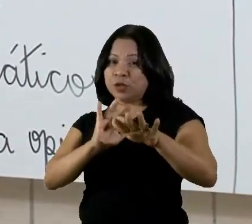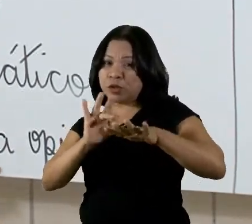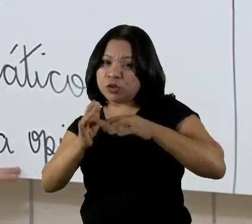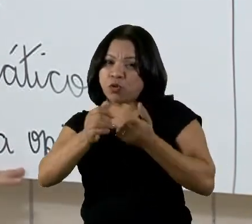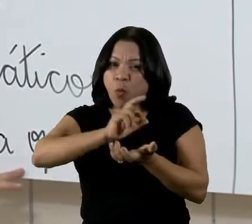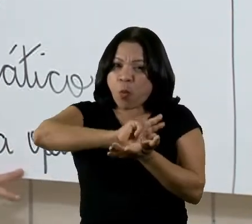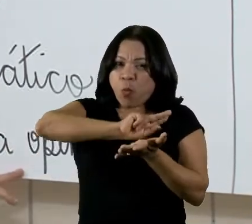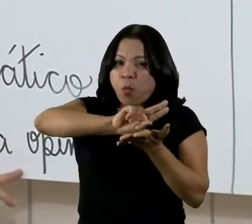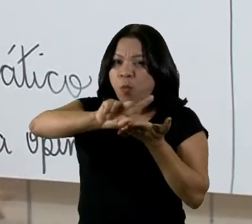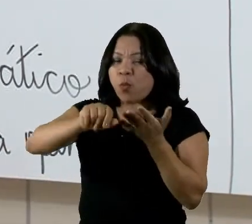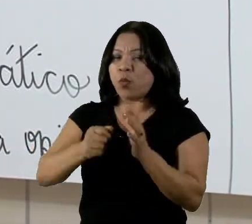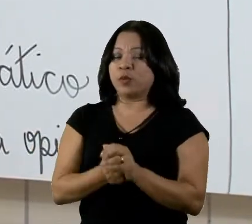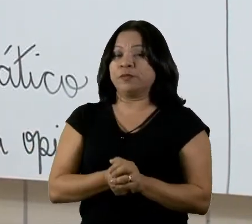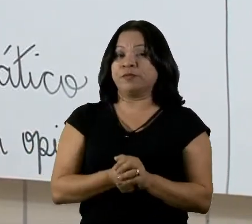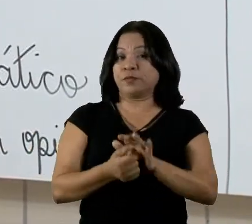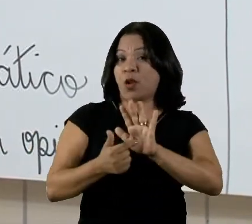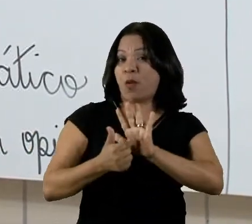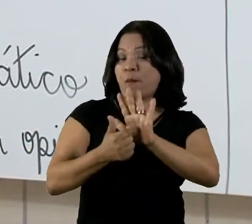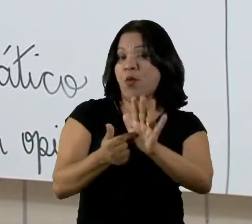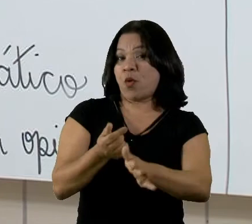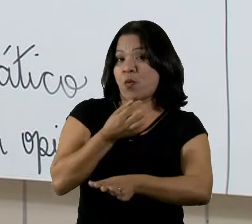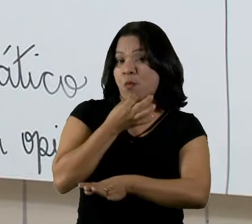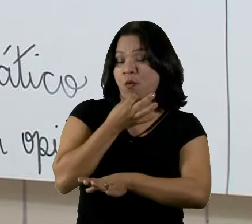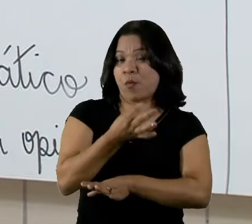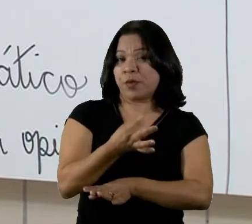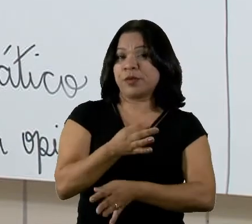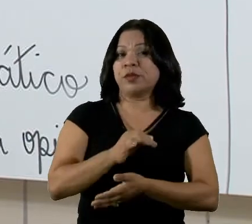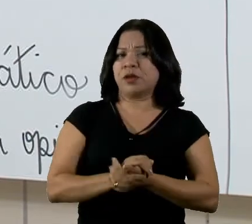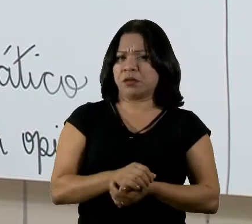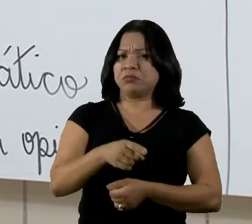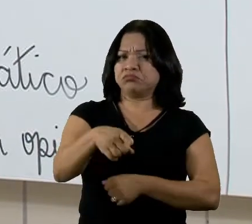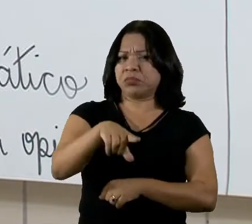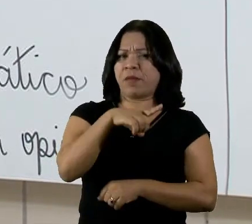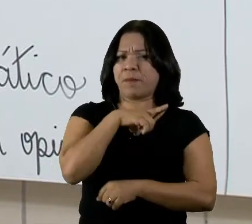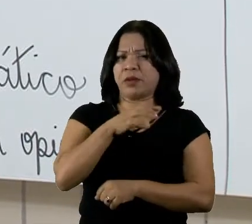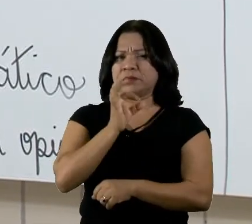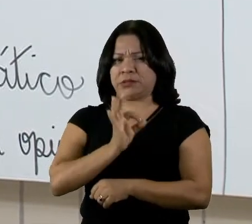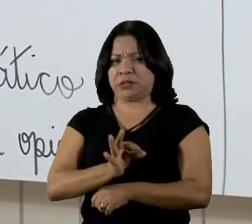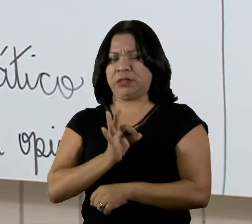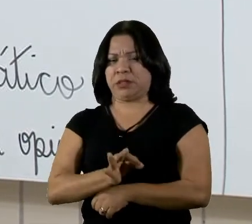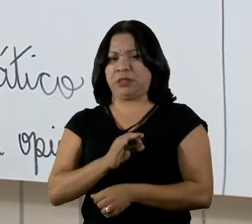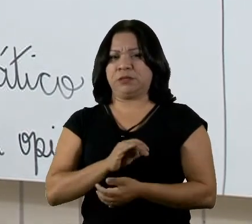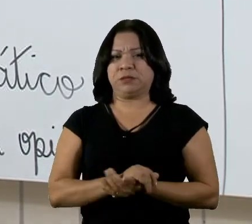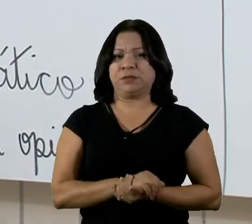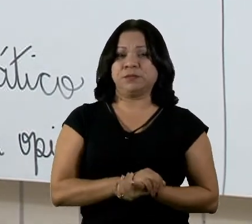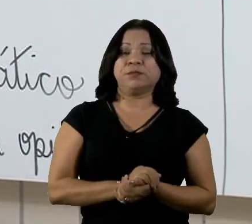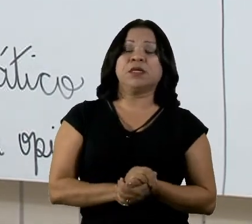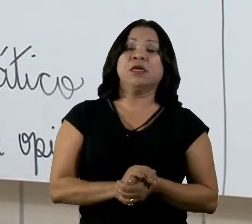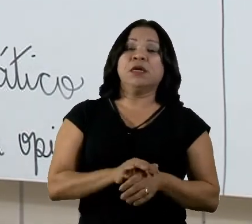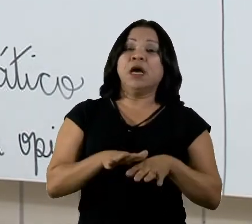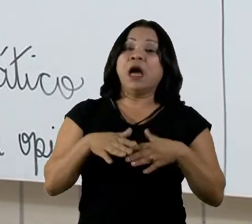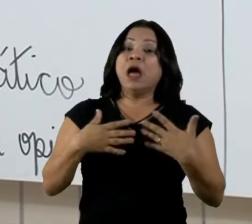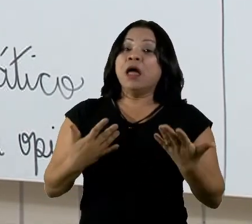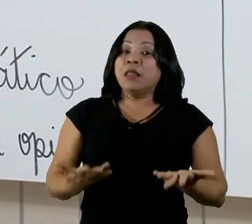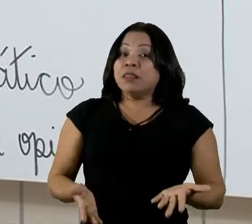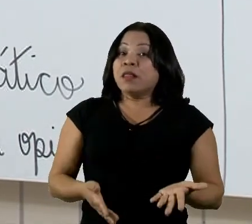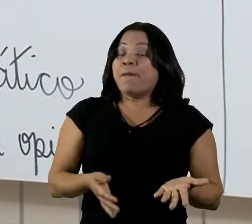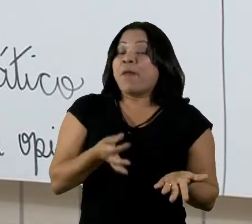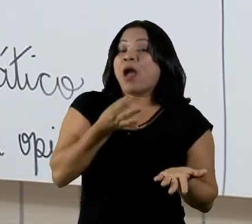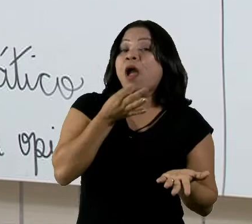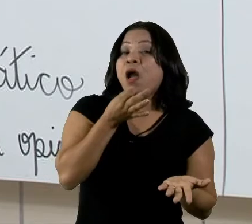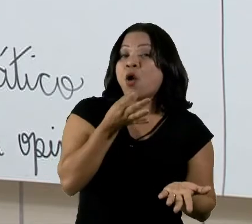uma opinião, isso aí vocês podem ter certeza. E muitas vezes a opinião está implícita,